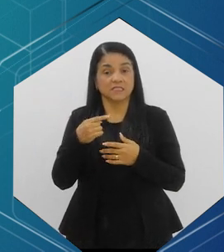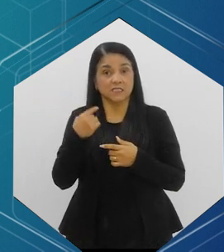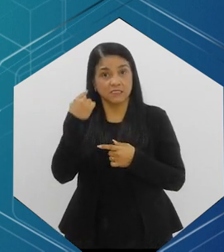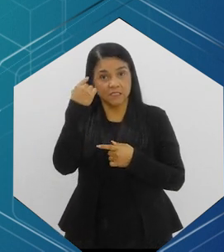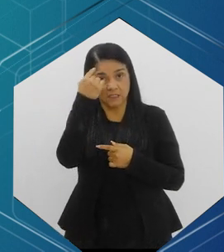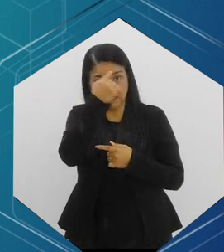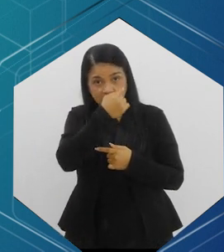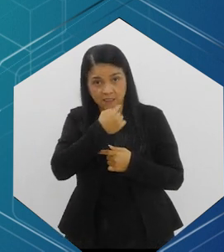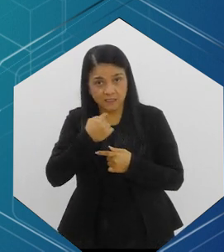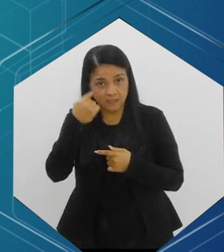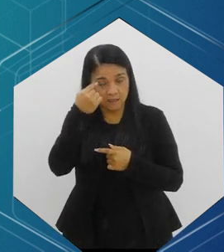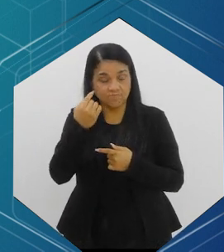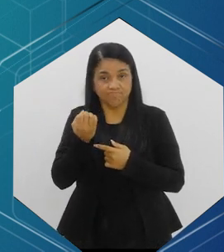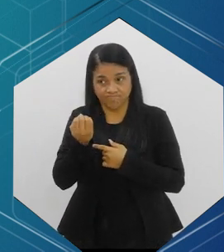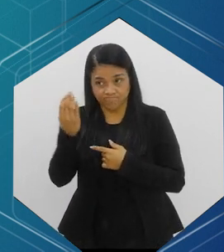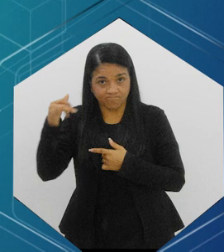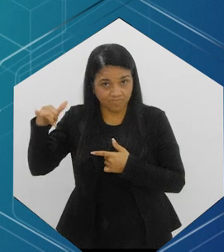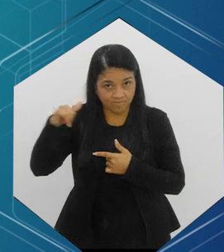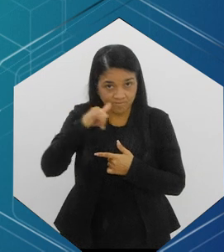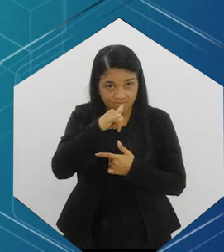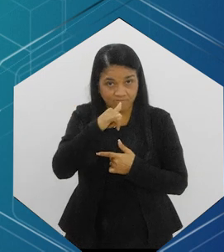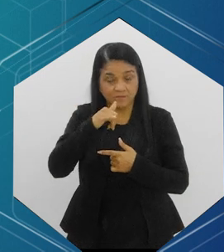em tempos se levantar e caminhar no corredor.